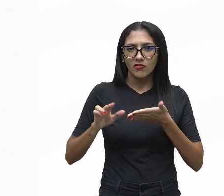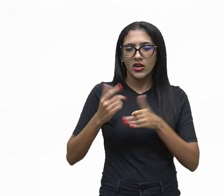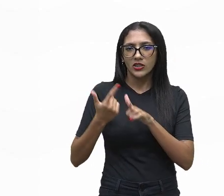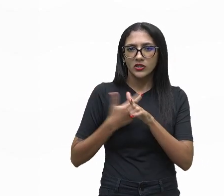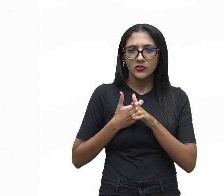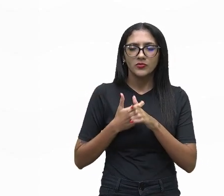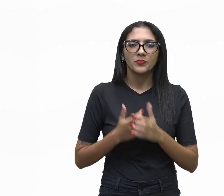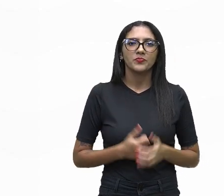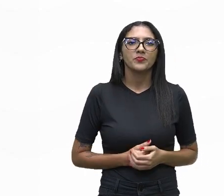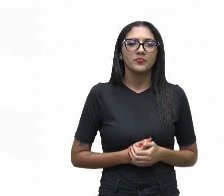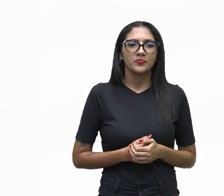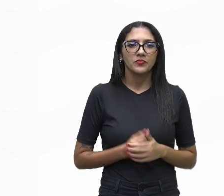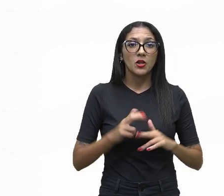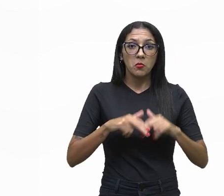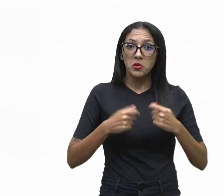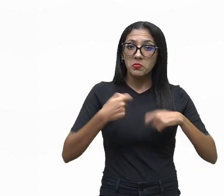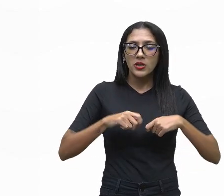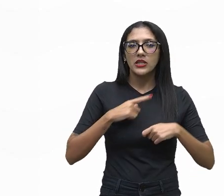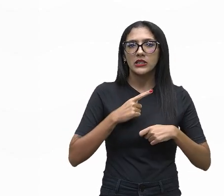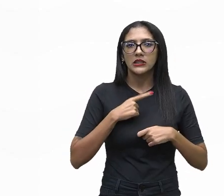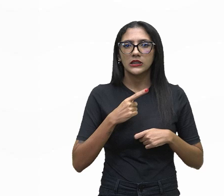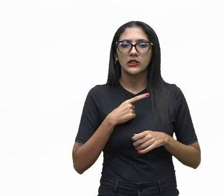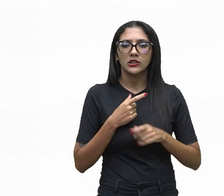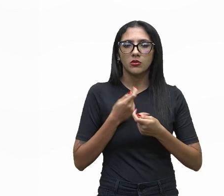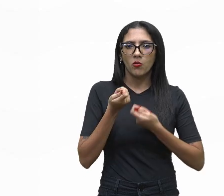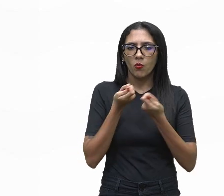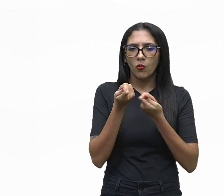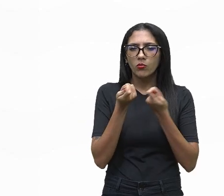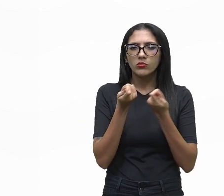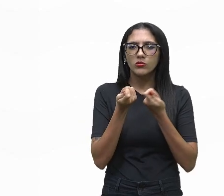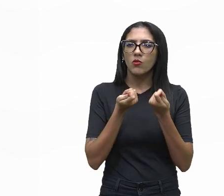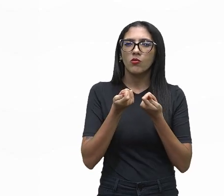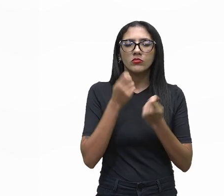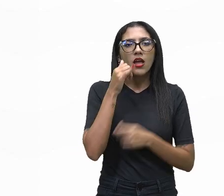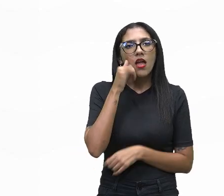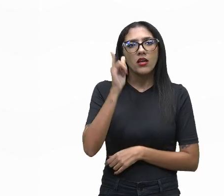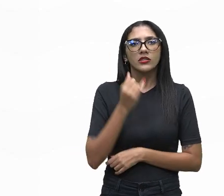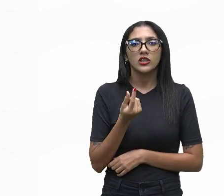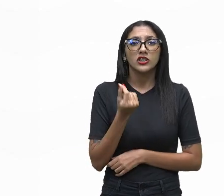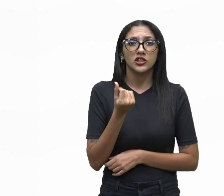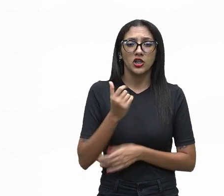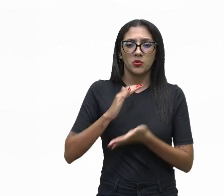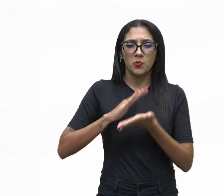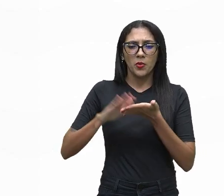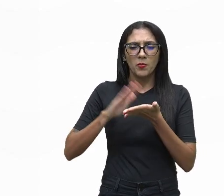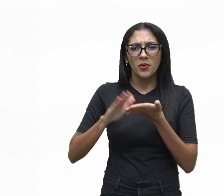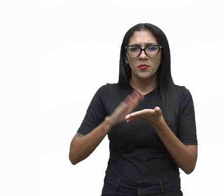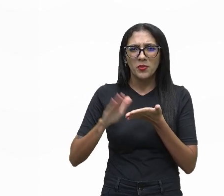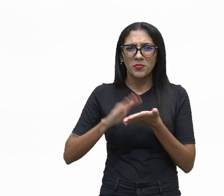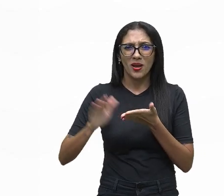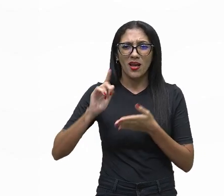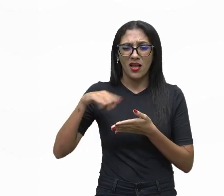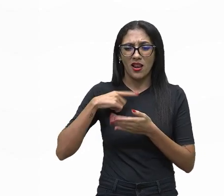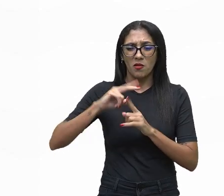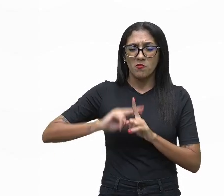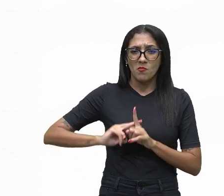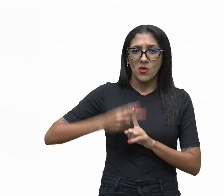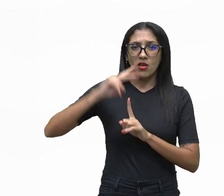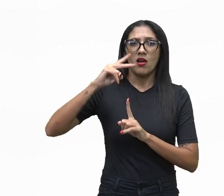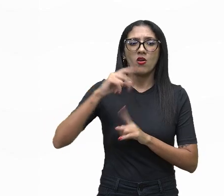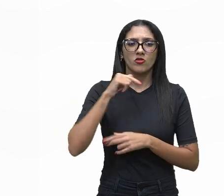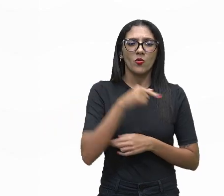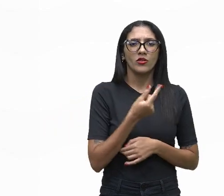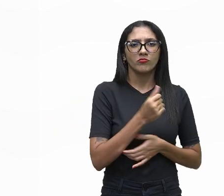ter esse cuidado, ter esse equilíbrio, não deixar as despesas ultrapassarem as receitas. Querem